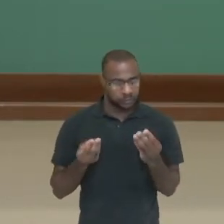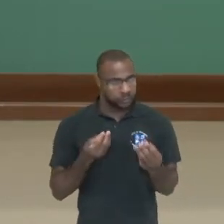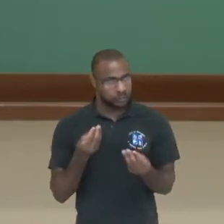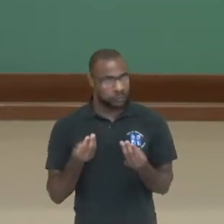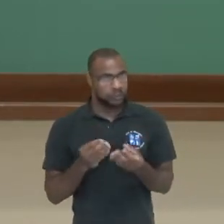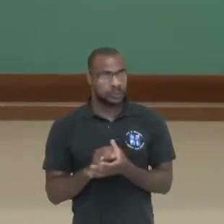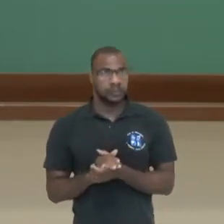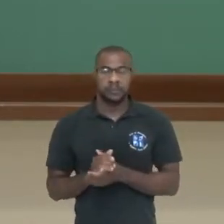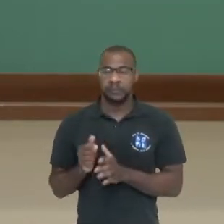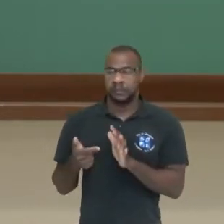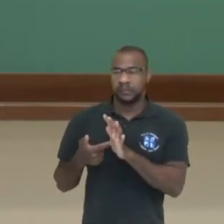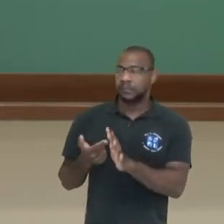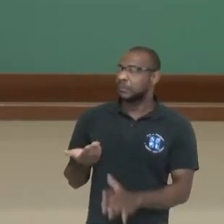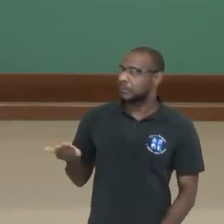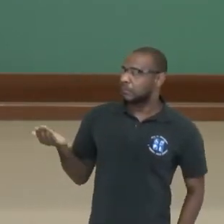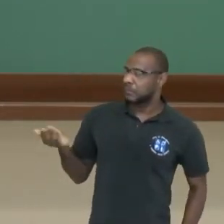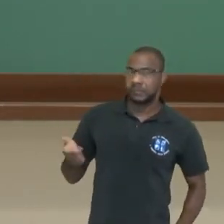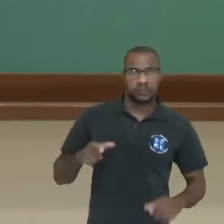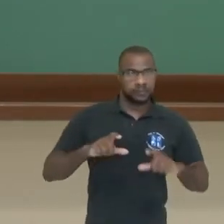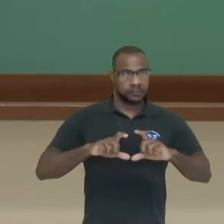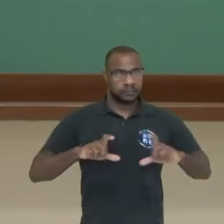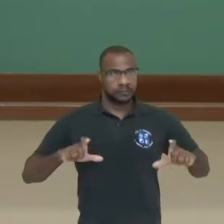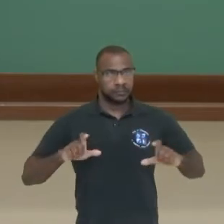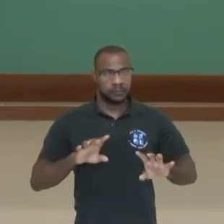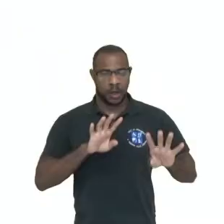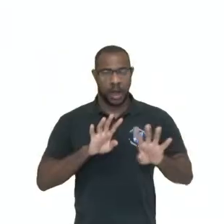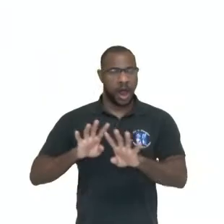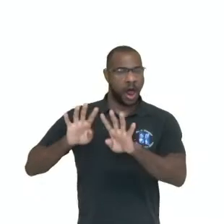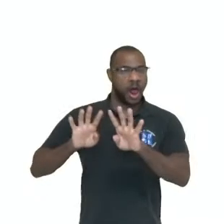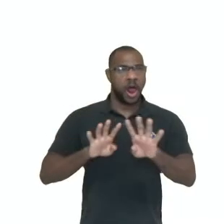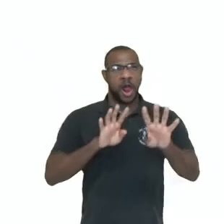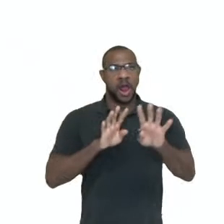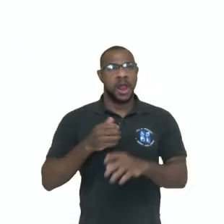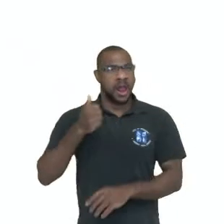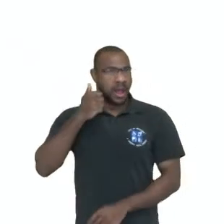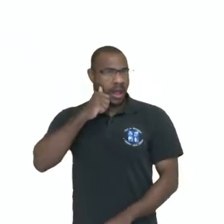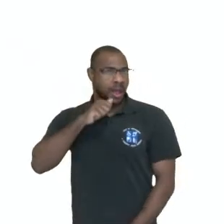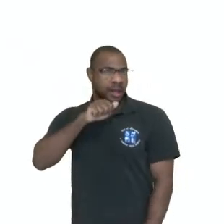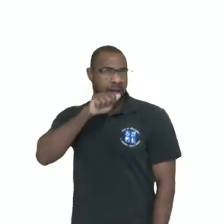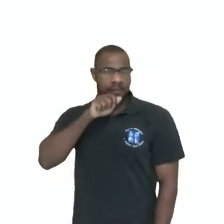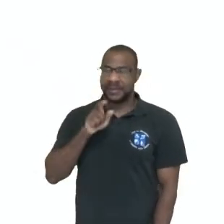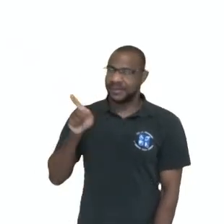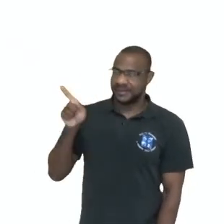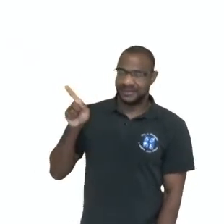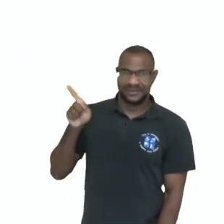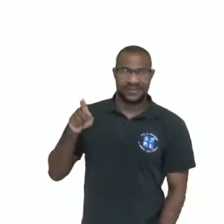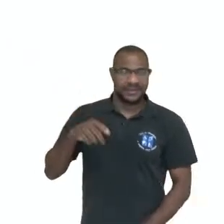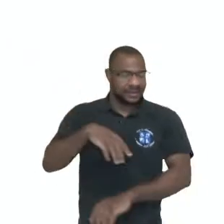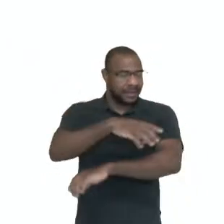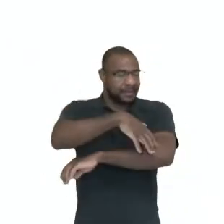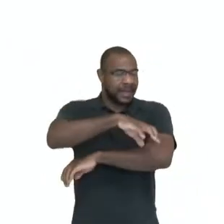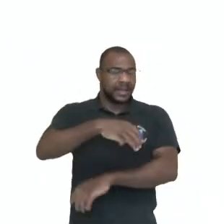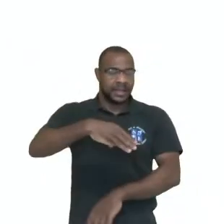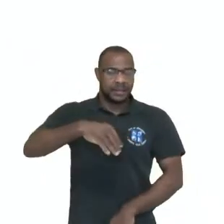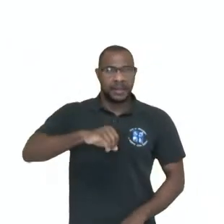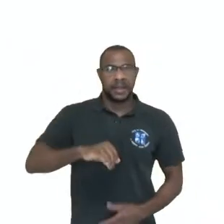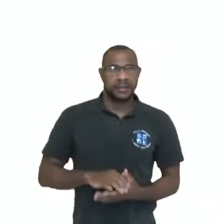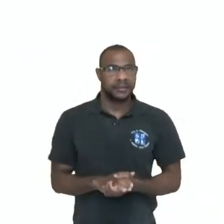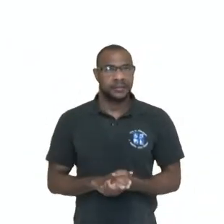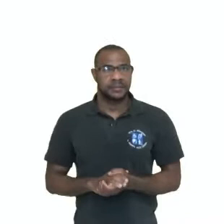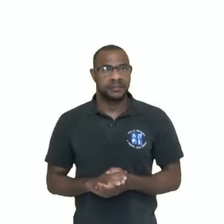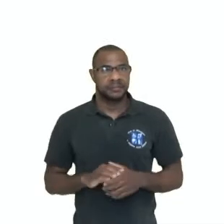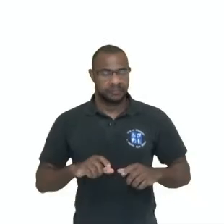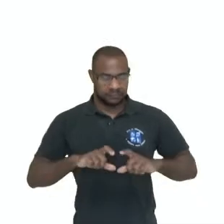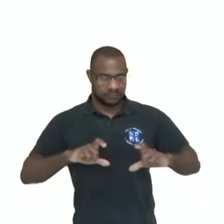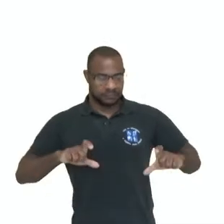Aqui eu trago para vocês uma faixa de protesto justamente das mães da Praça de Maio, em que está escrito que